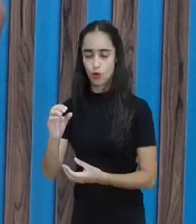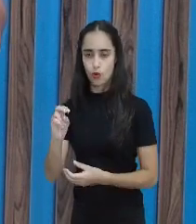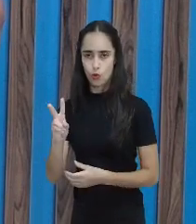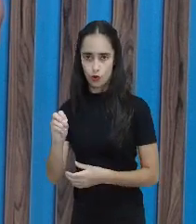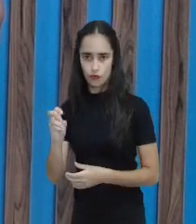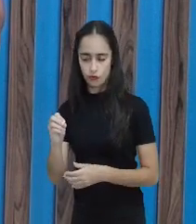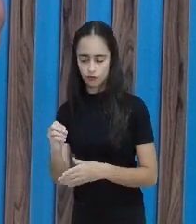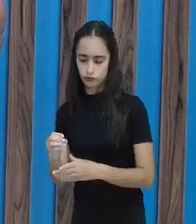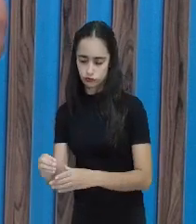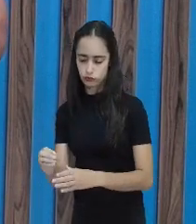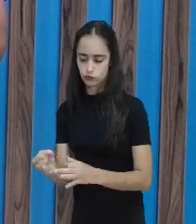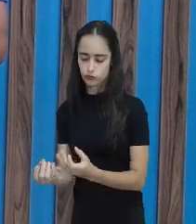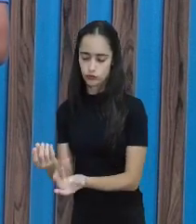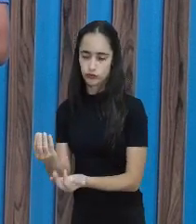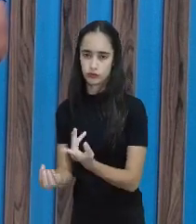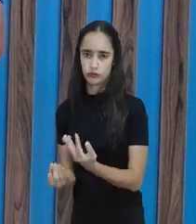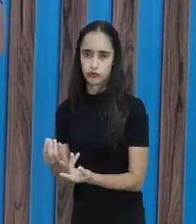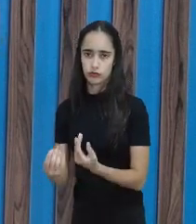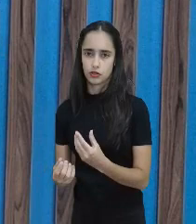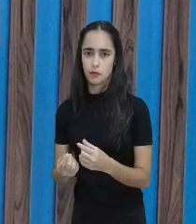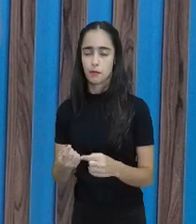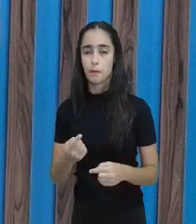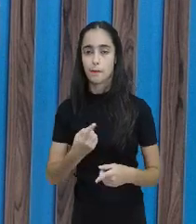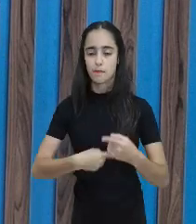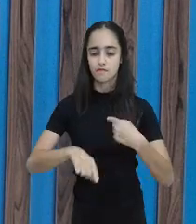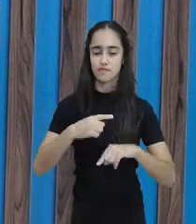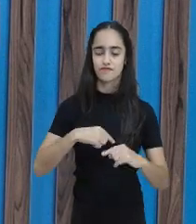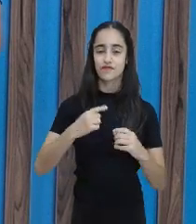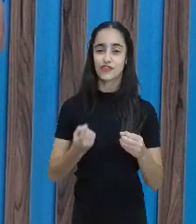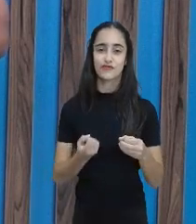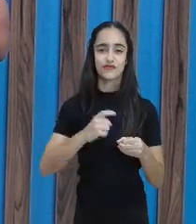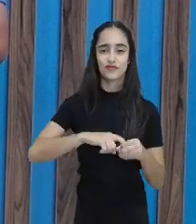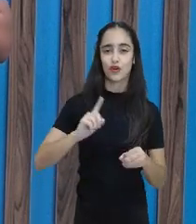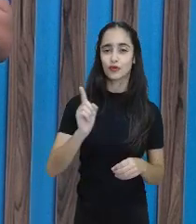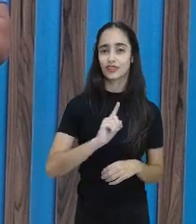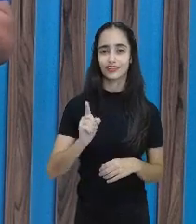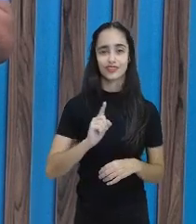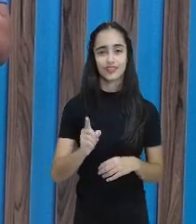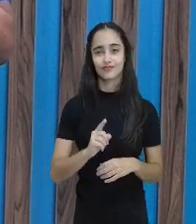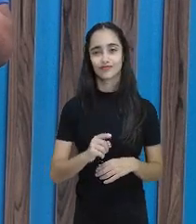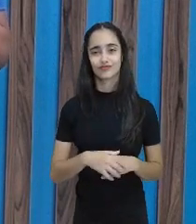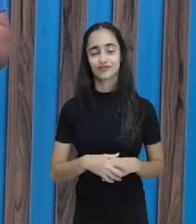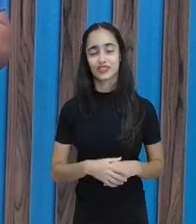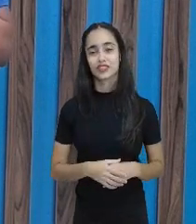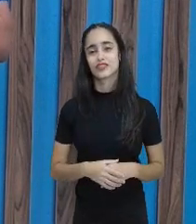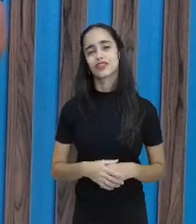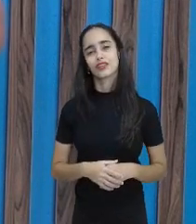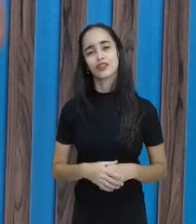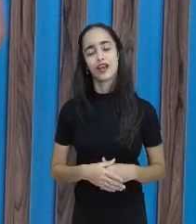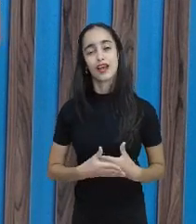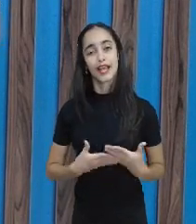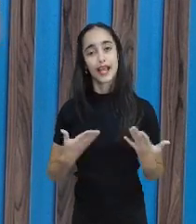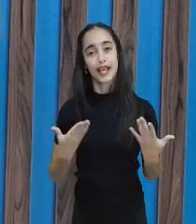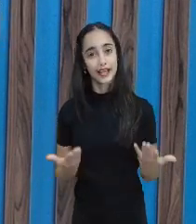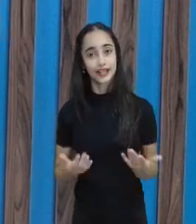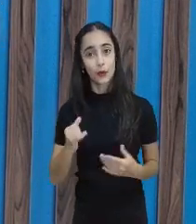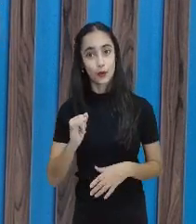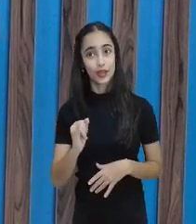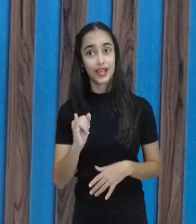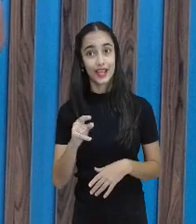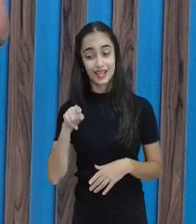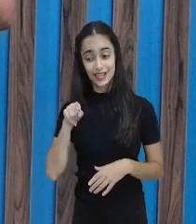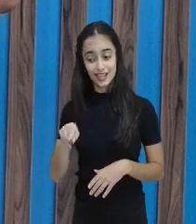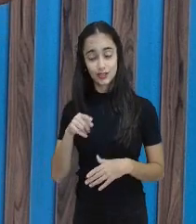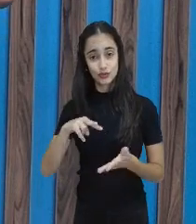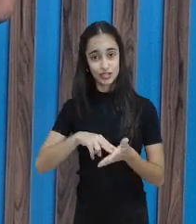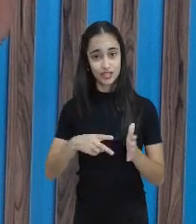vai mudar mais a consistência. A transformação é irreversível. Então, transformação